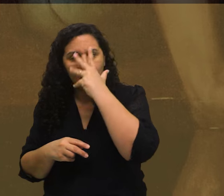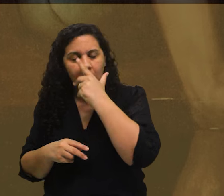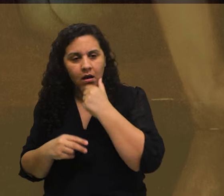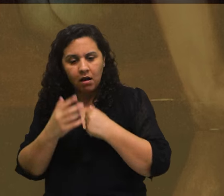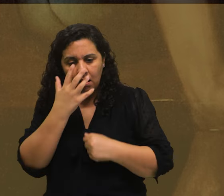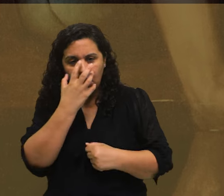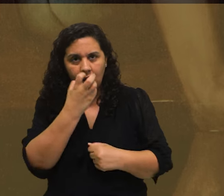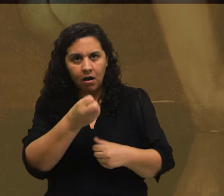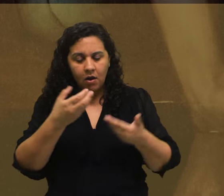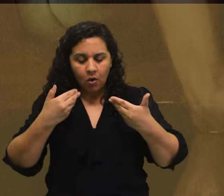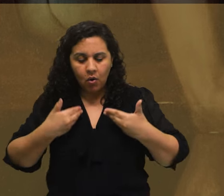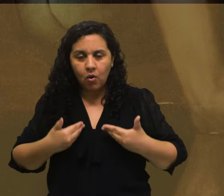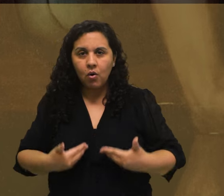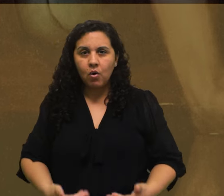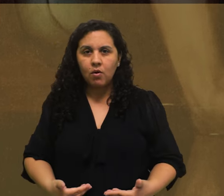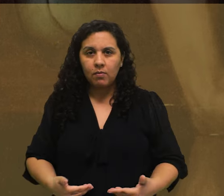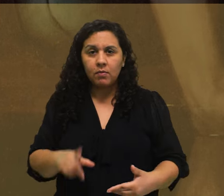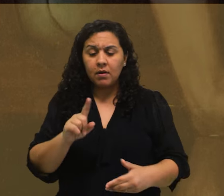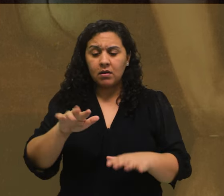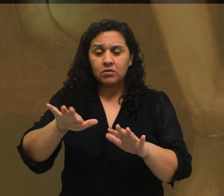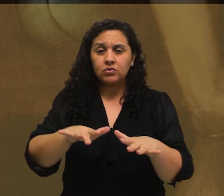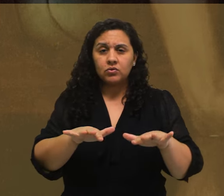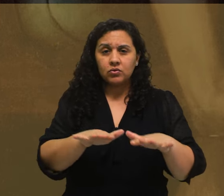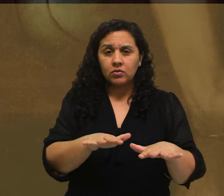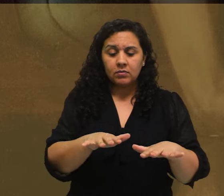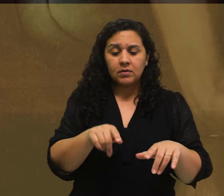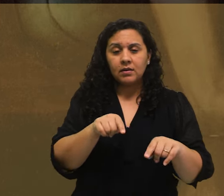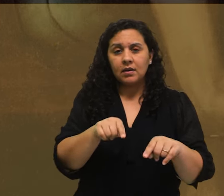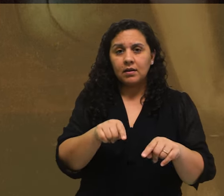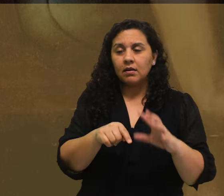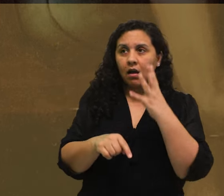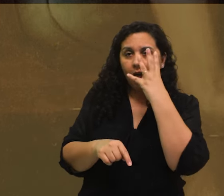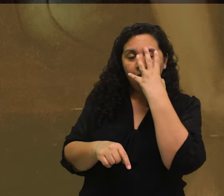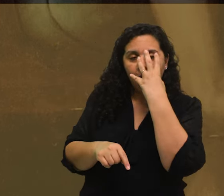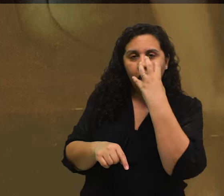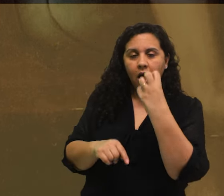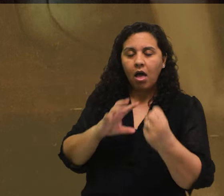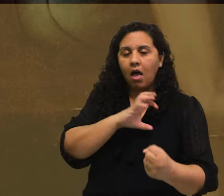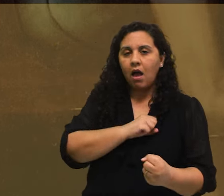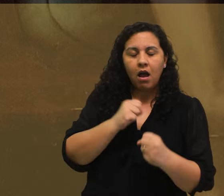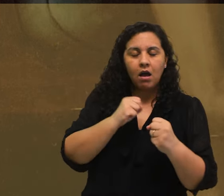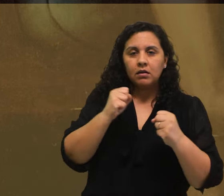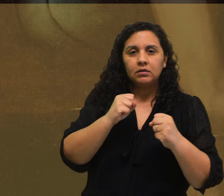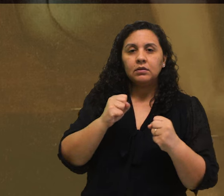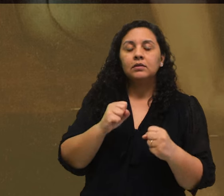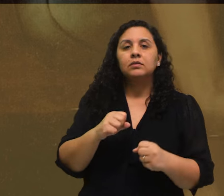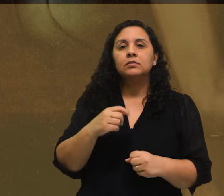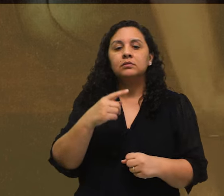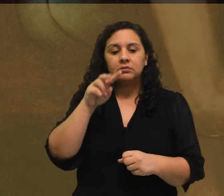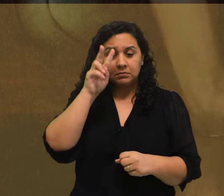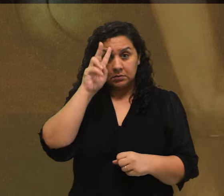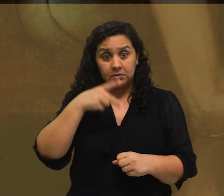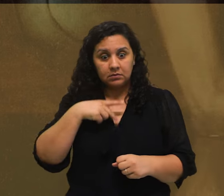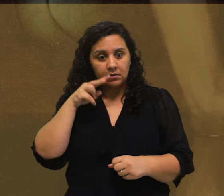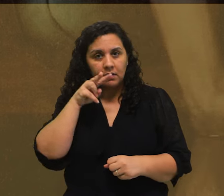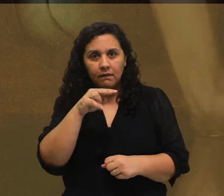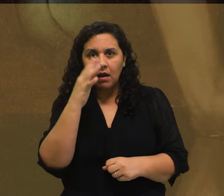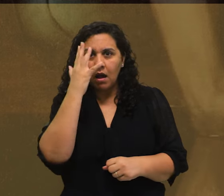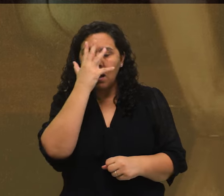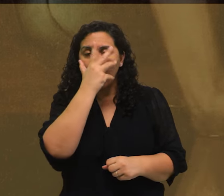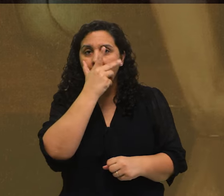imagem. Julga corpo o que é sombra, e a sombra adora. Extasiado diante de si